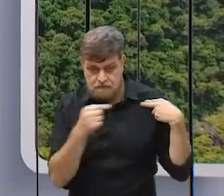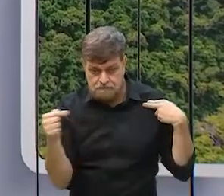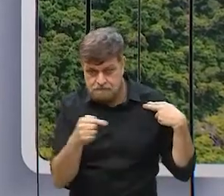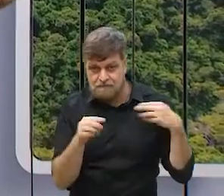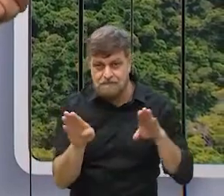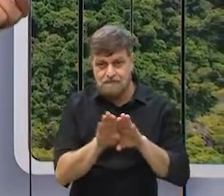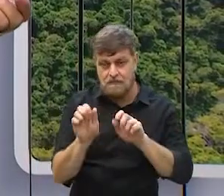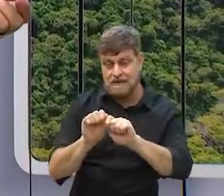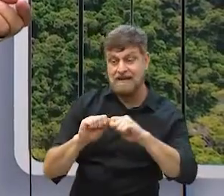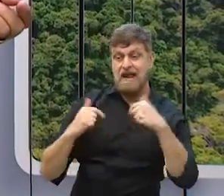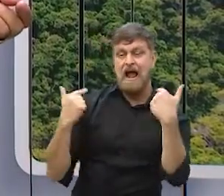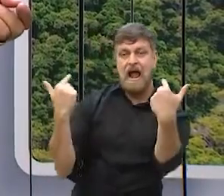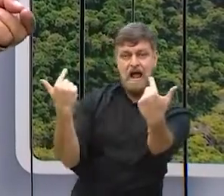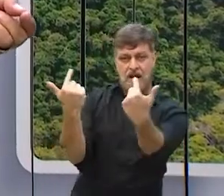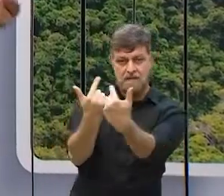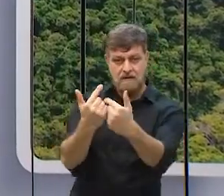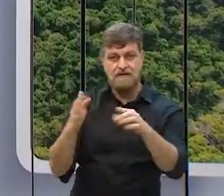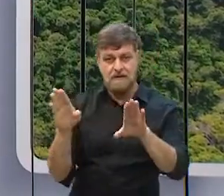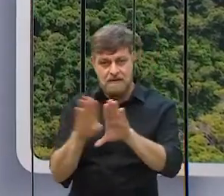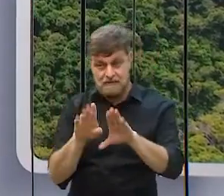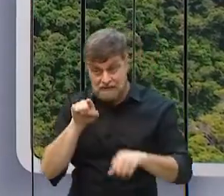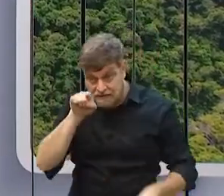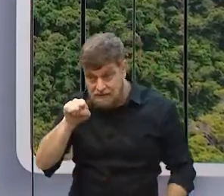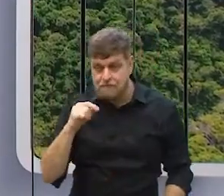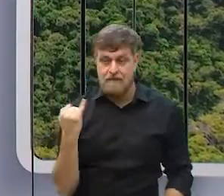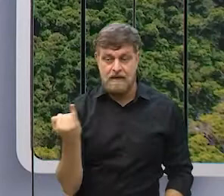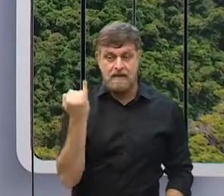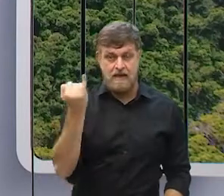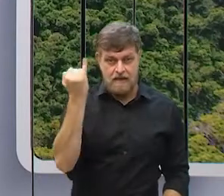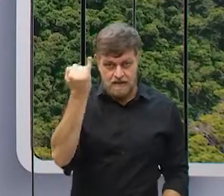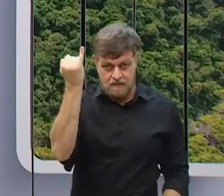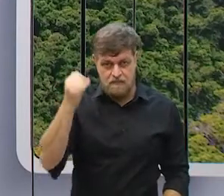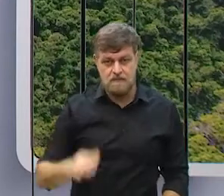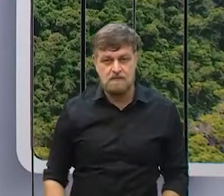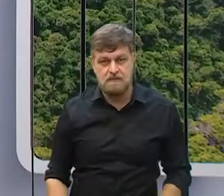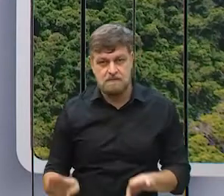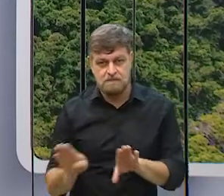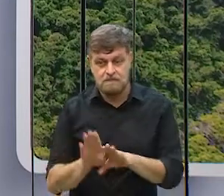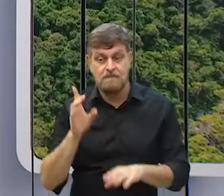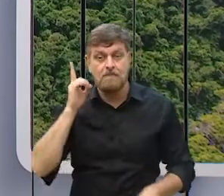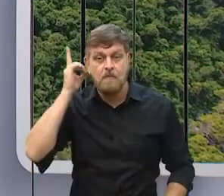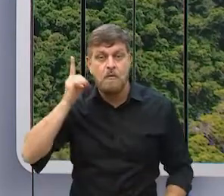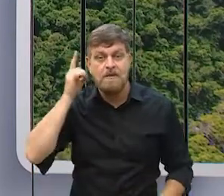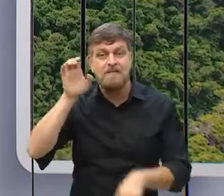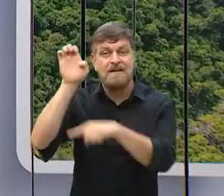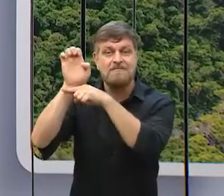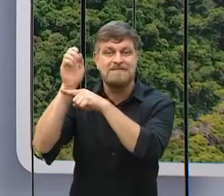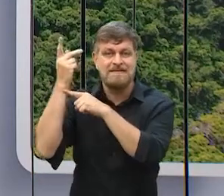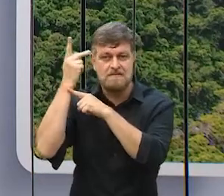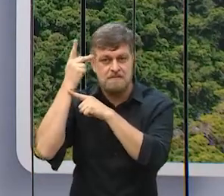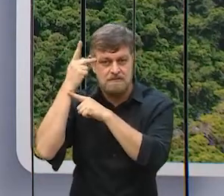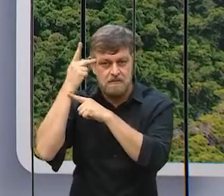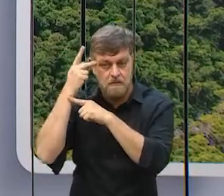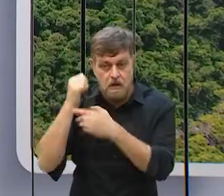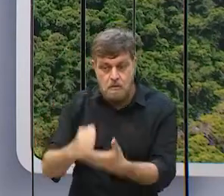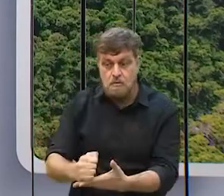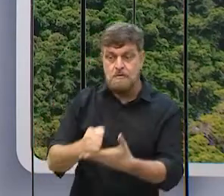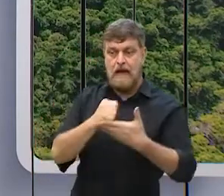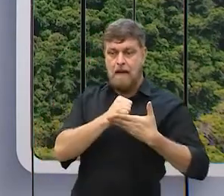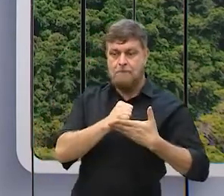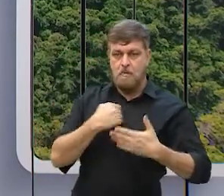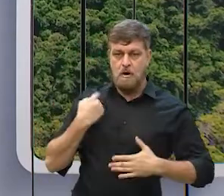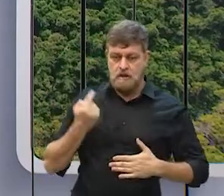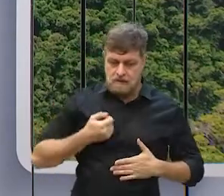a Assembleia Legislativa, né, Igor? Acho que é importante também a gente movimentar os deputados estaduais que nos apoiem